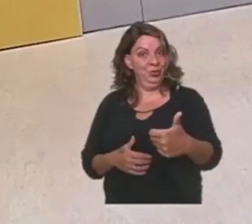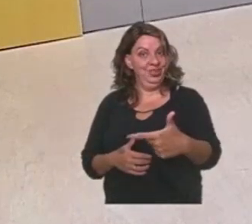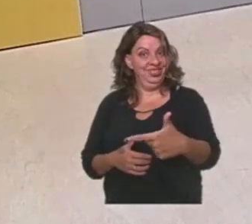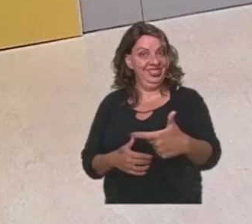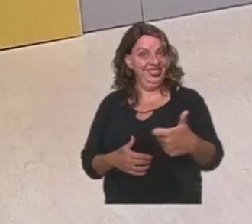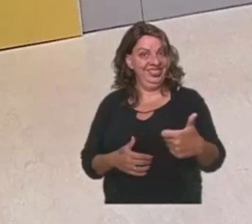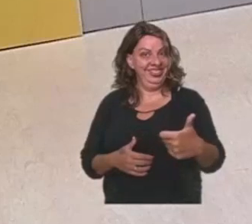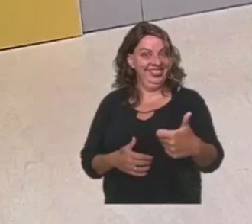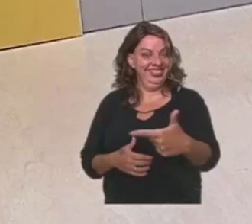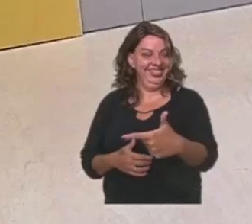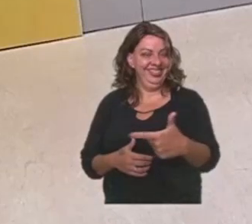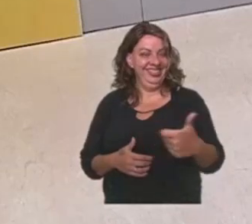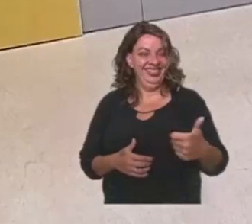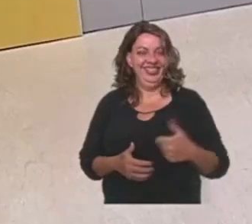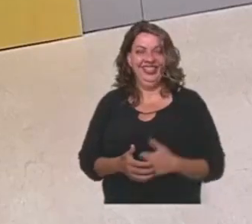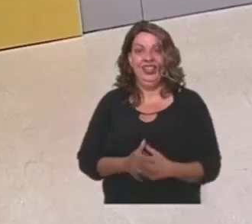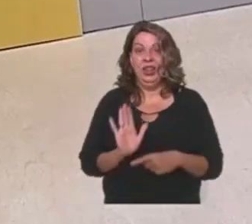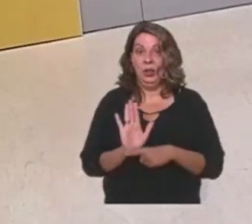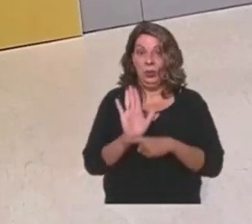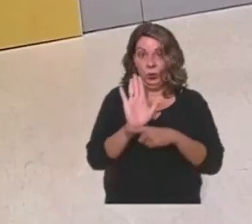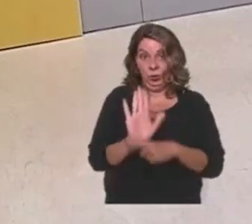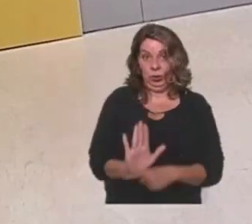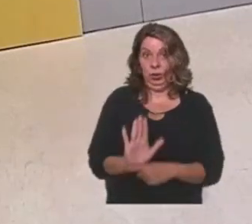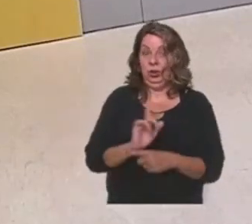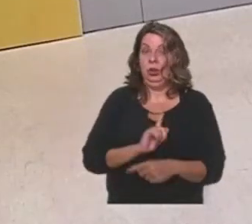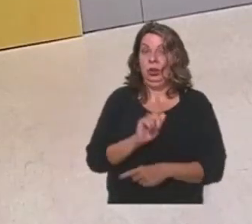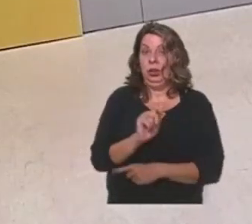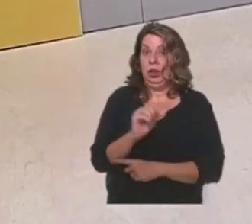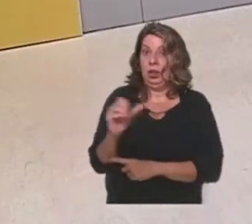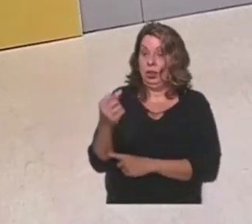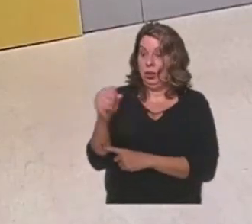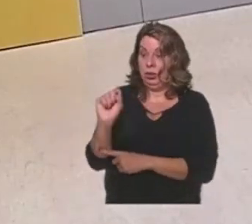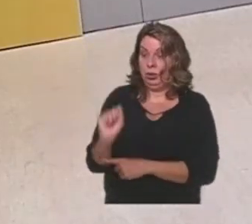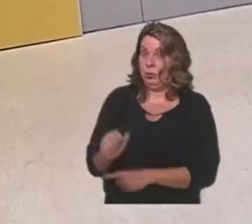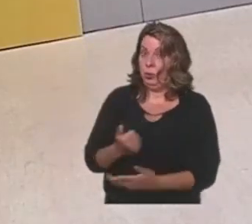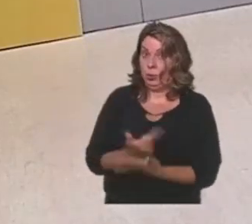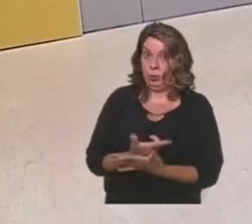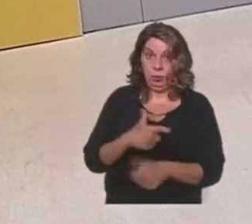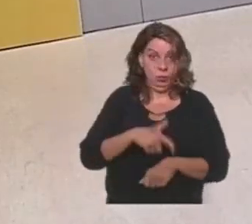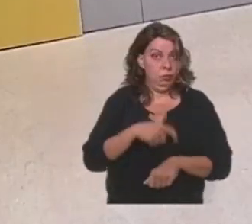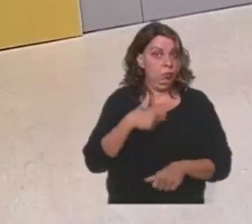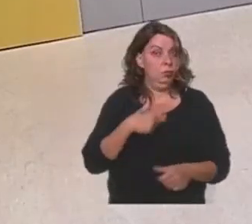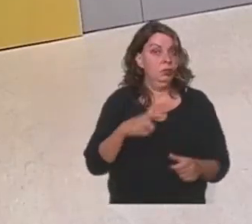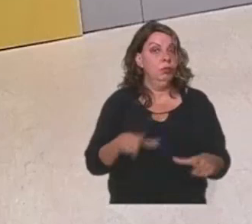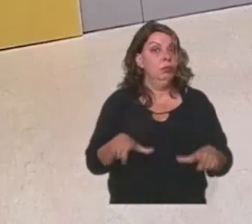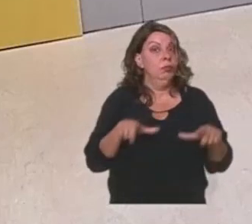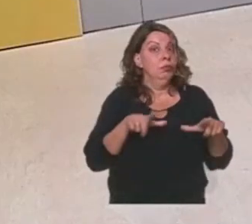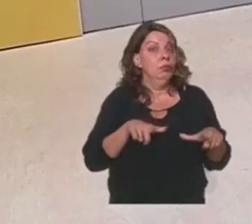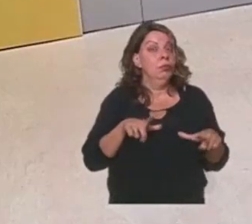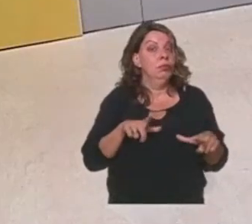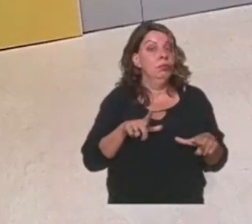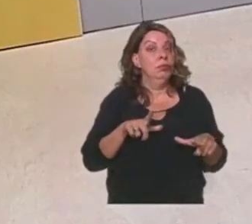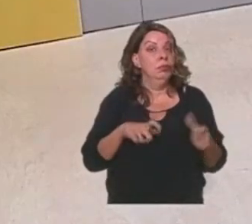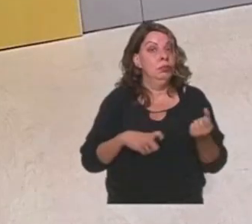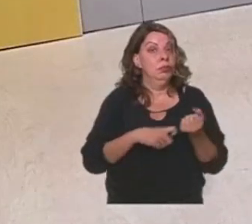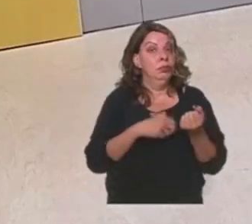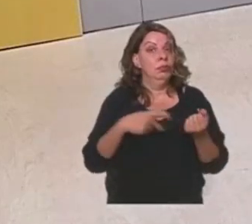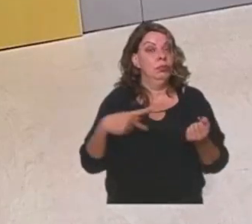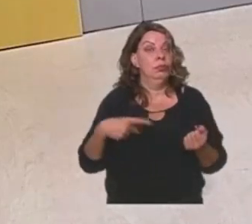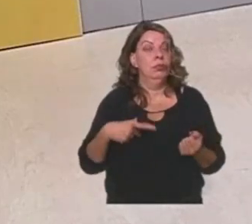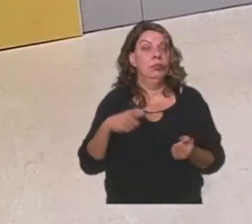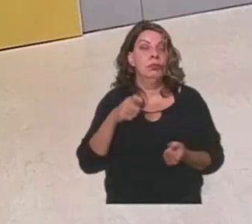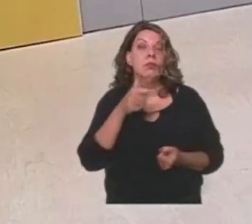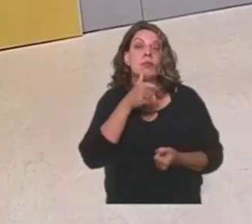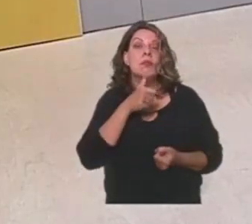21. Auxilie as ações do GAC em Sergipe, adquirindo o seu Caju Cap. Olha, e 21 foi a